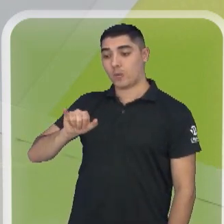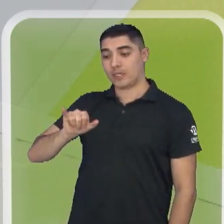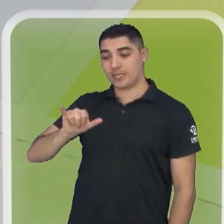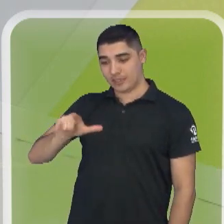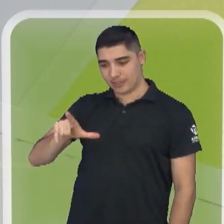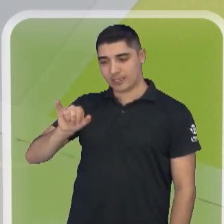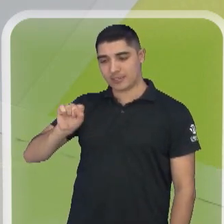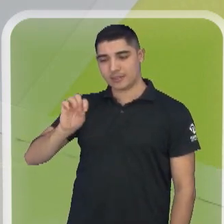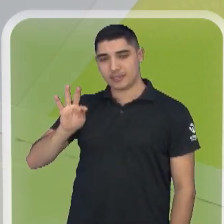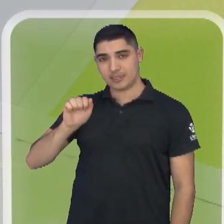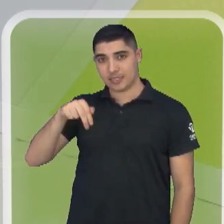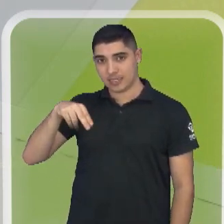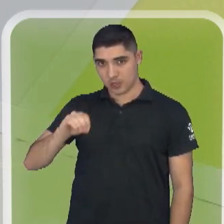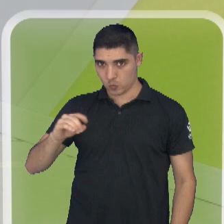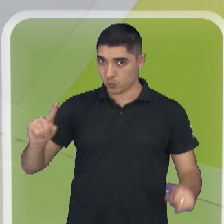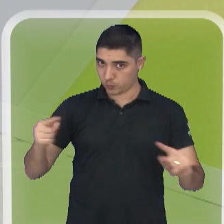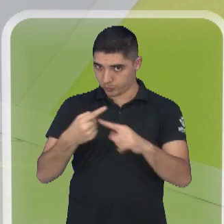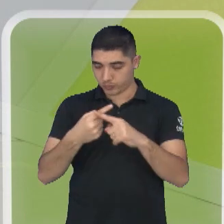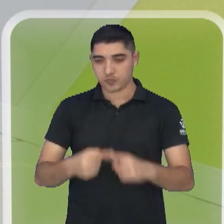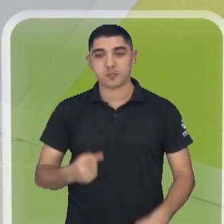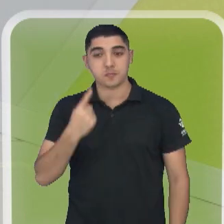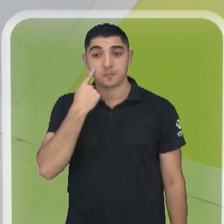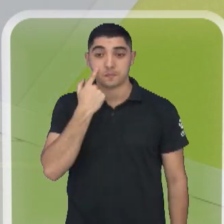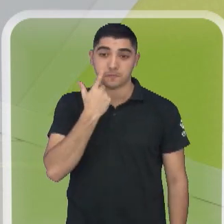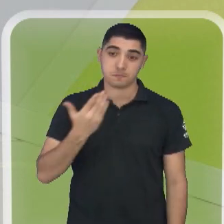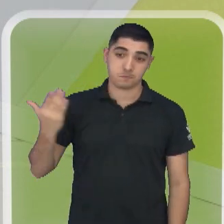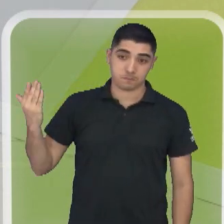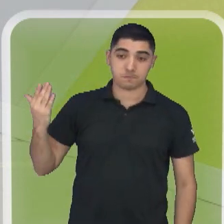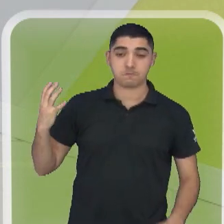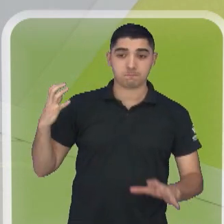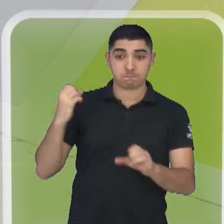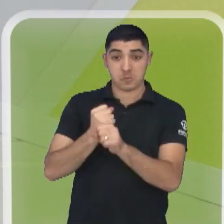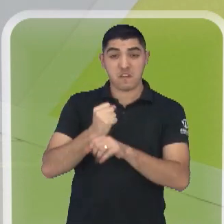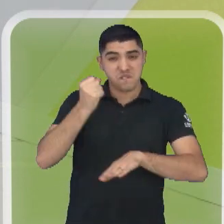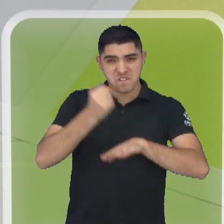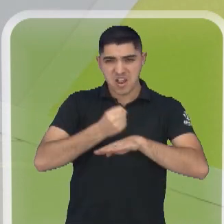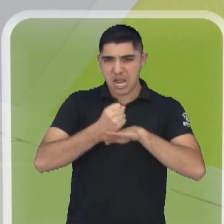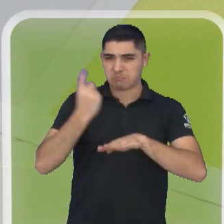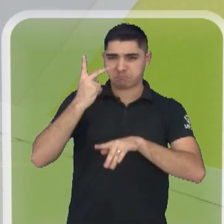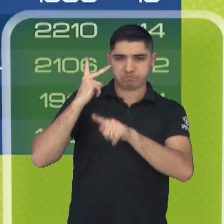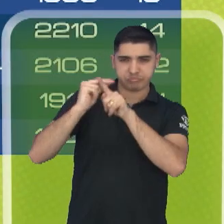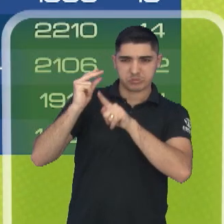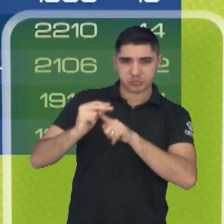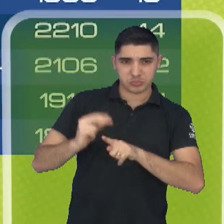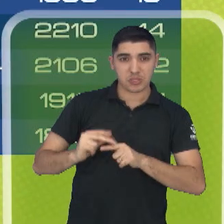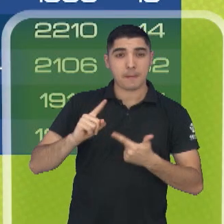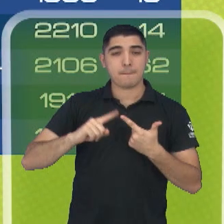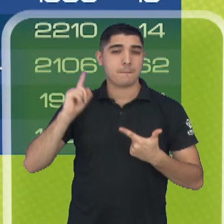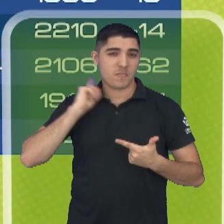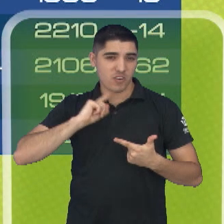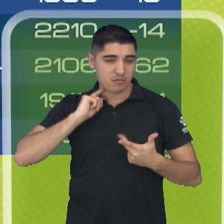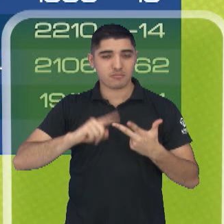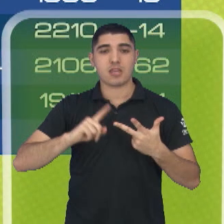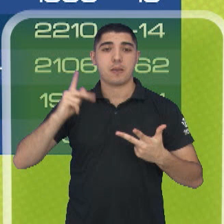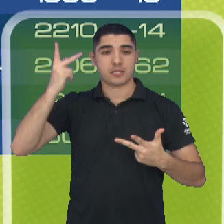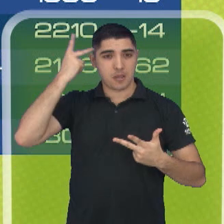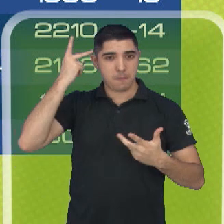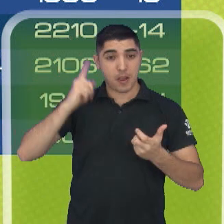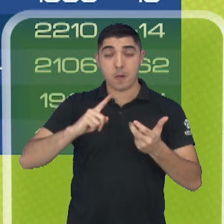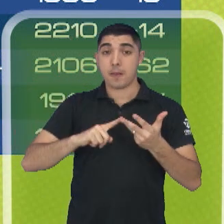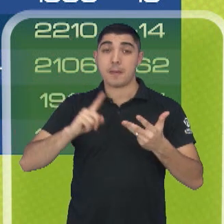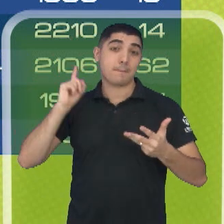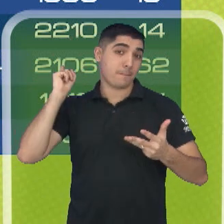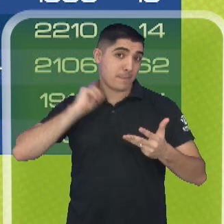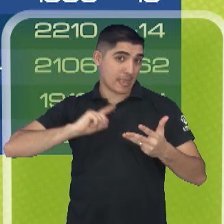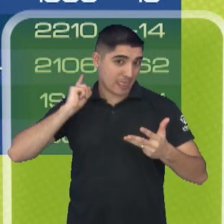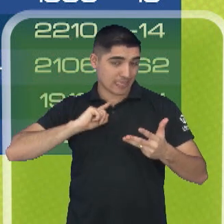classificação, como ficou o NBB? Olha só, Franca, imbatível, Flamengo, São Paulo e Minas, esses 4 estariam classificados direto